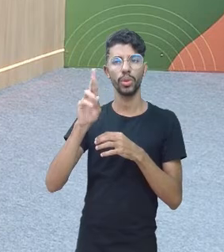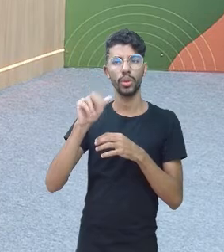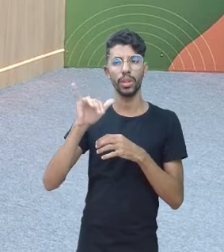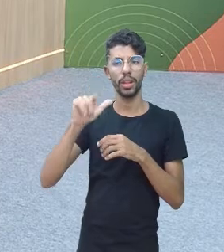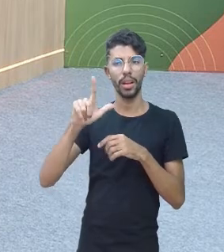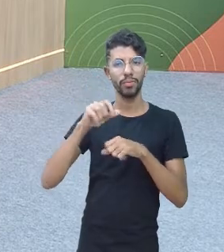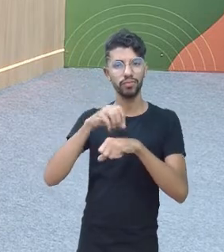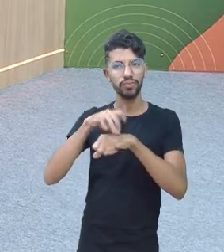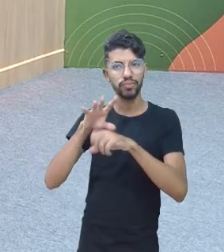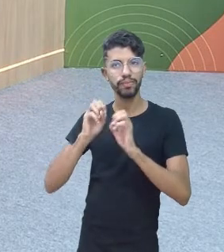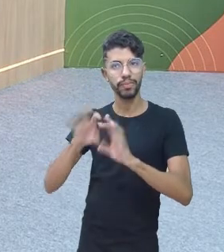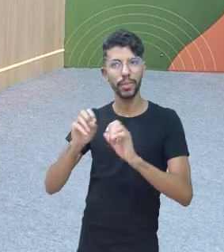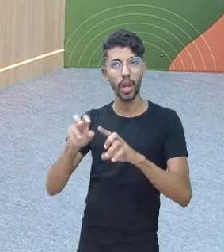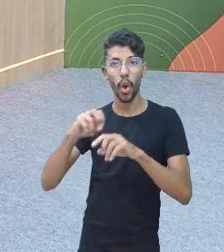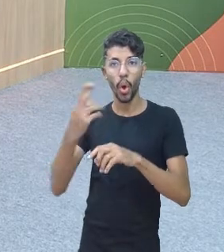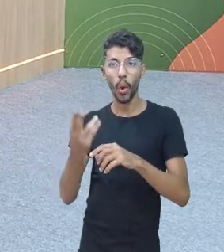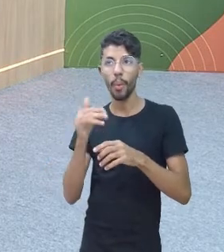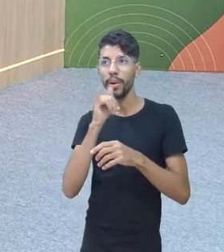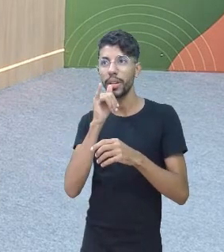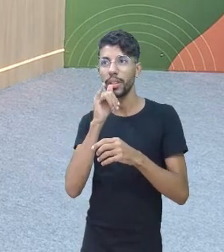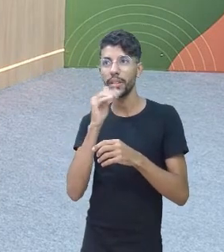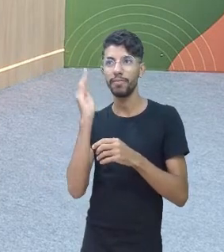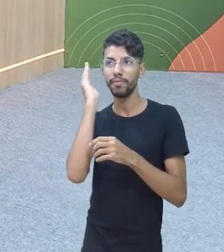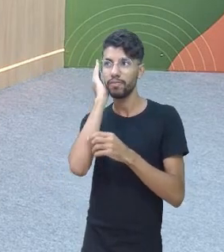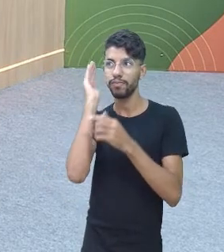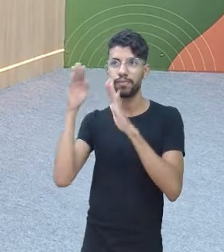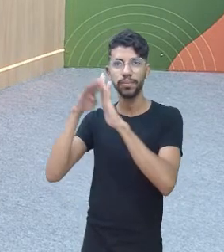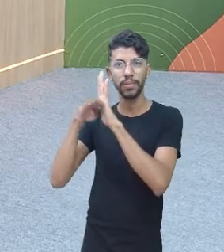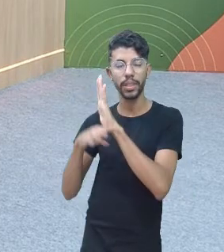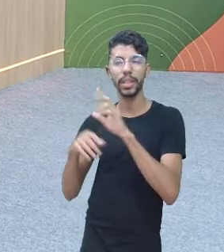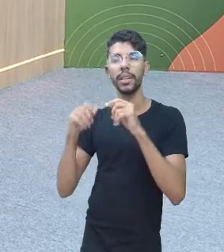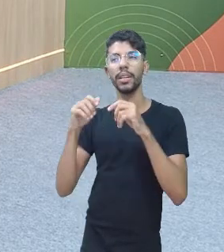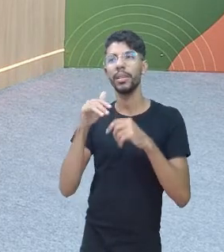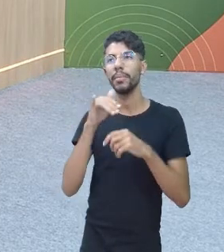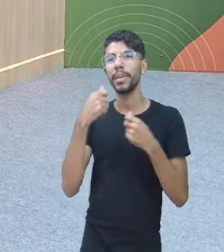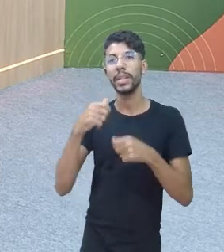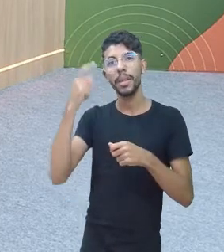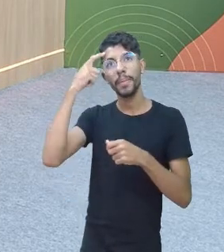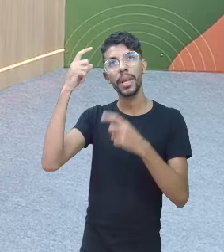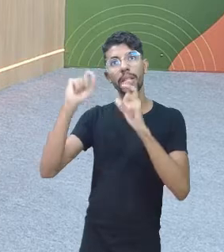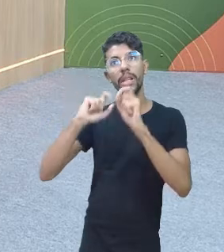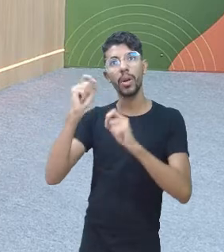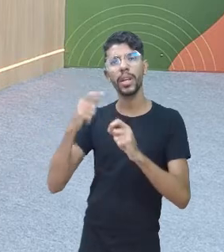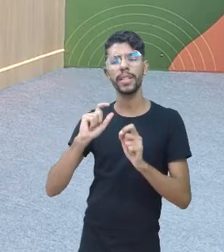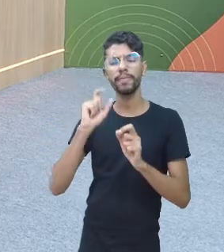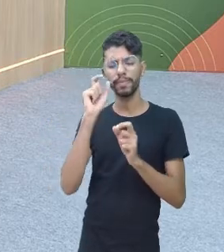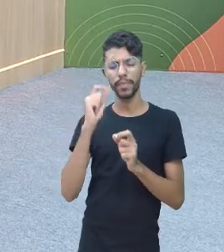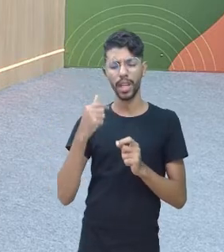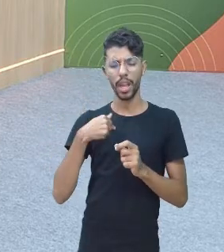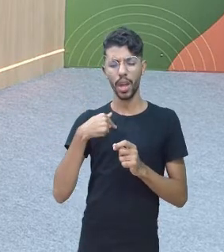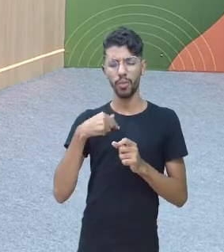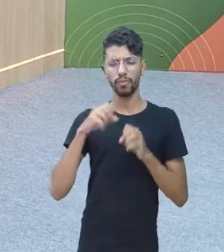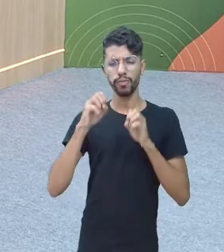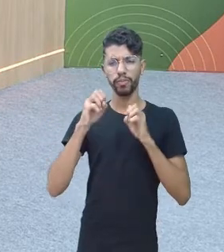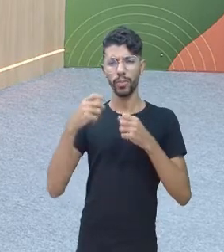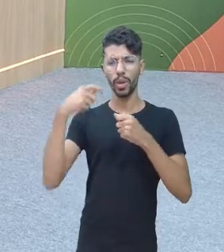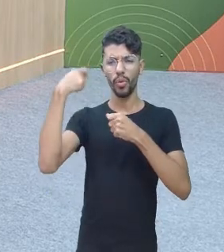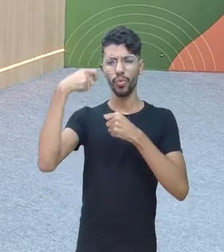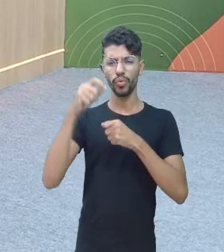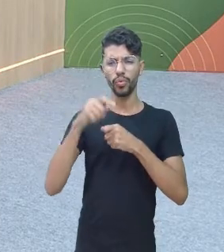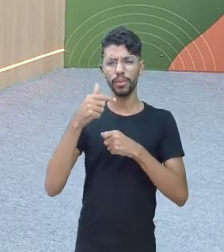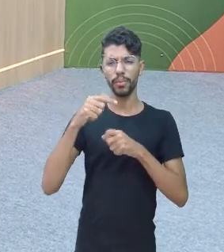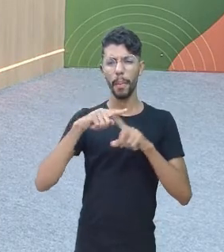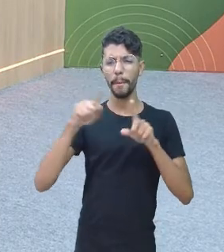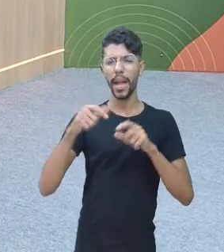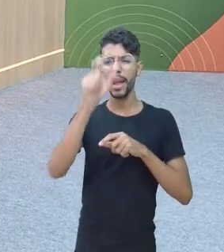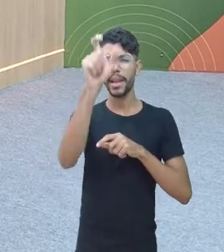ele precisa pensar, opa, para quem eu estou falando aqui? Quem é o meu público-alvo? Quem é que vai me escutar? Quem é que